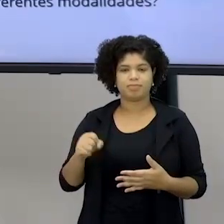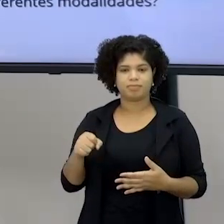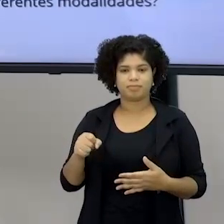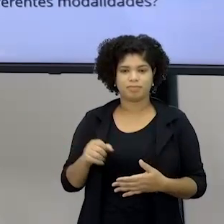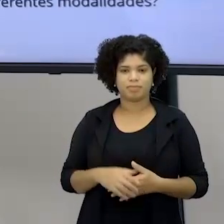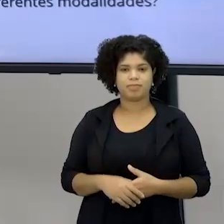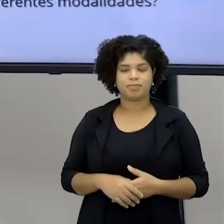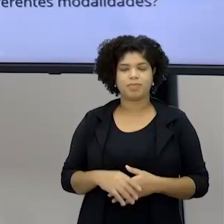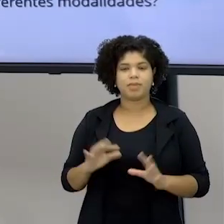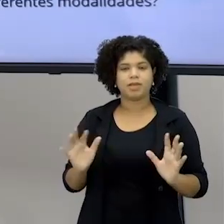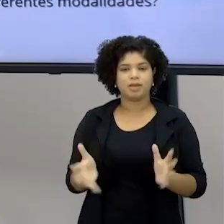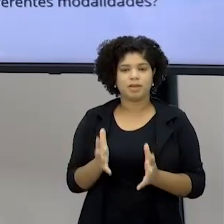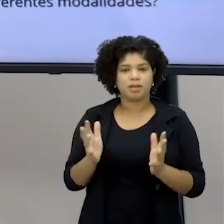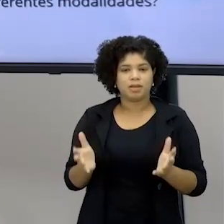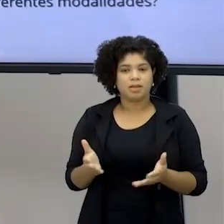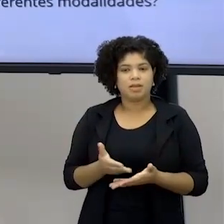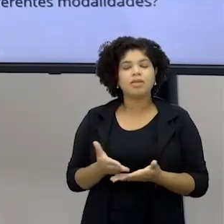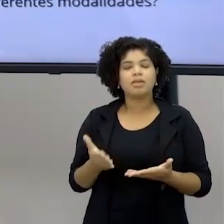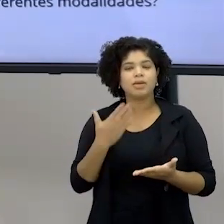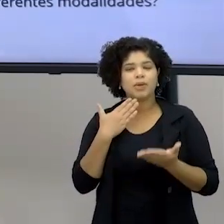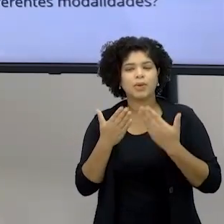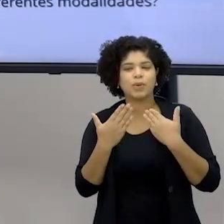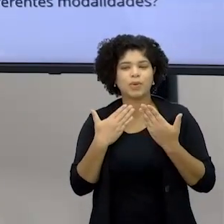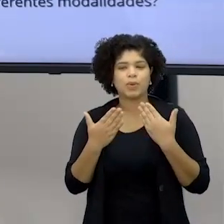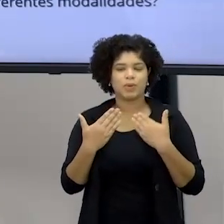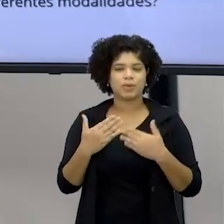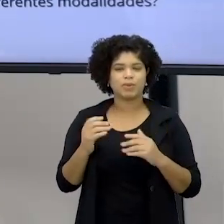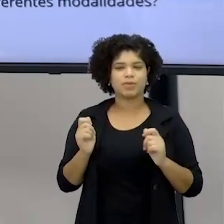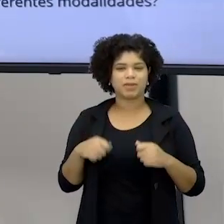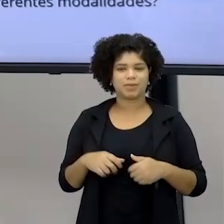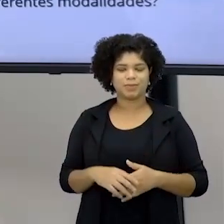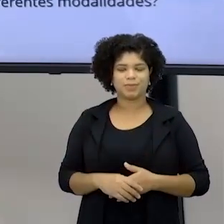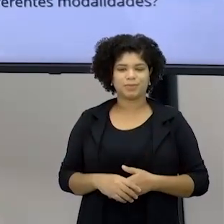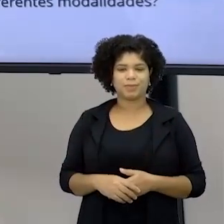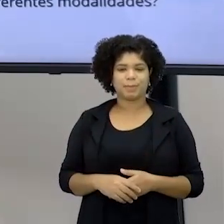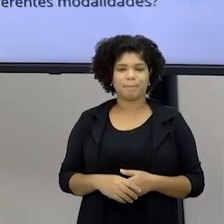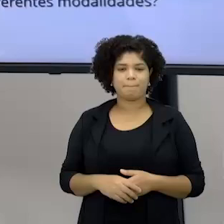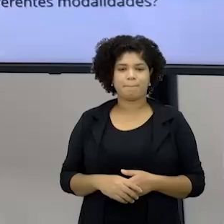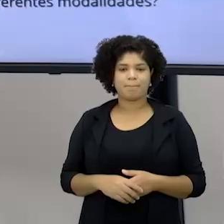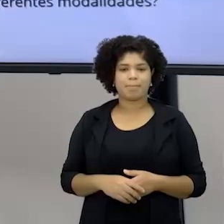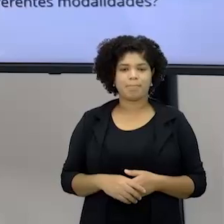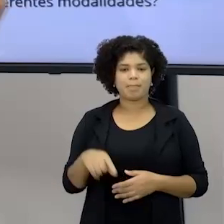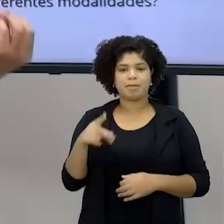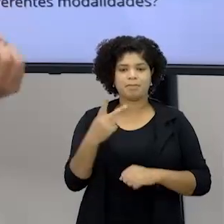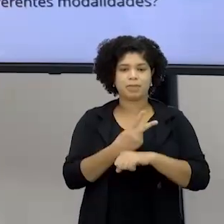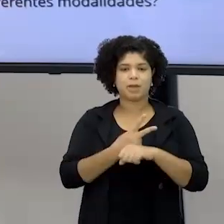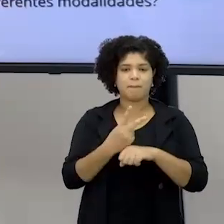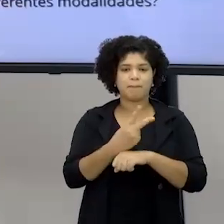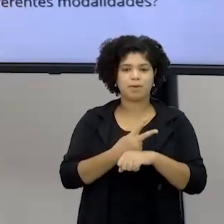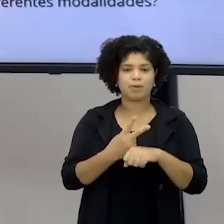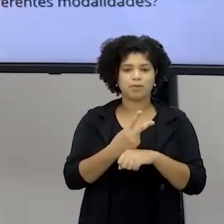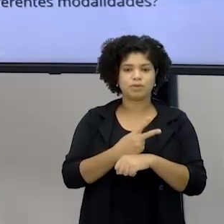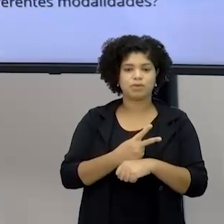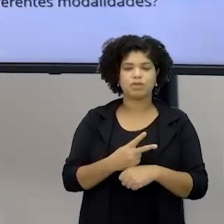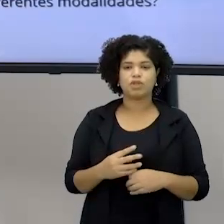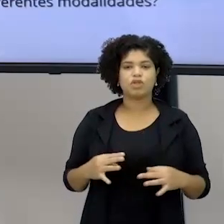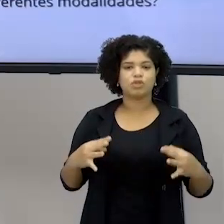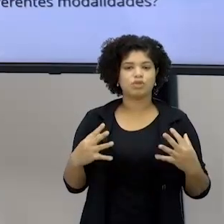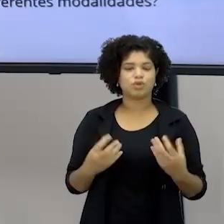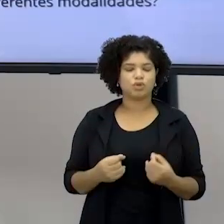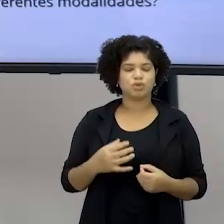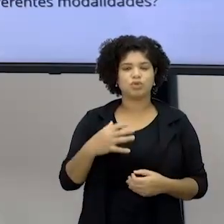uma contribuição minha para essa roda de conversa de vocês, tá bom? Irem atrás aí de todos os